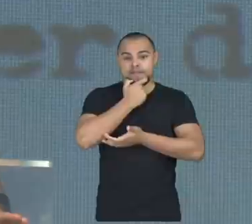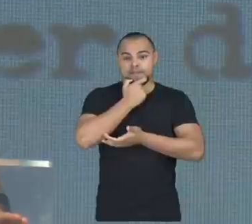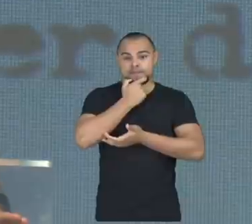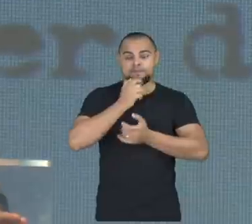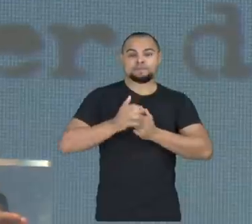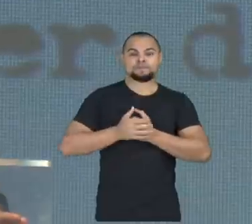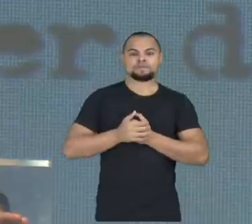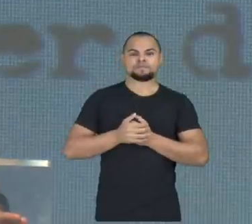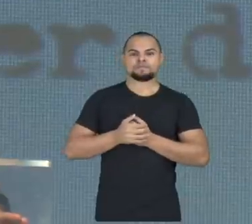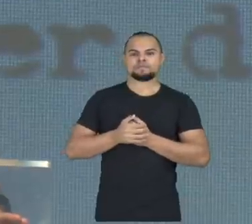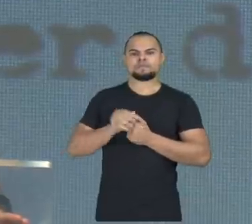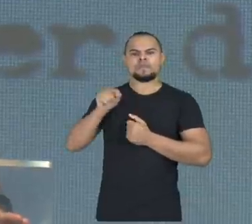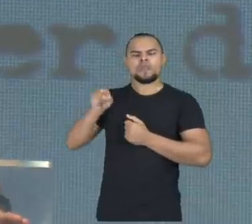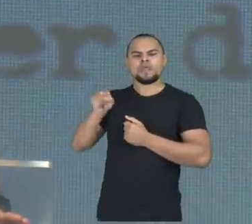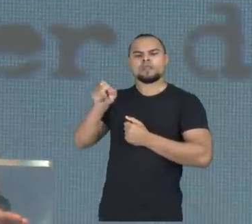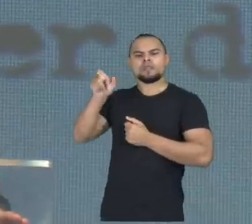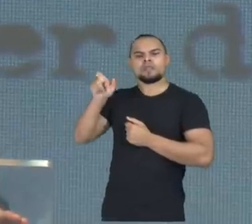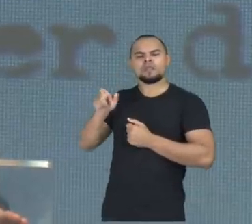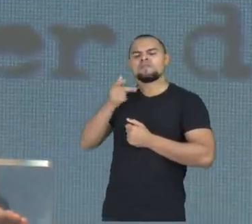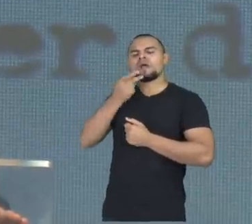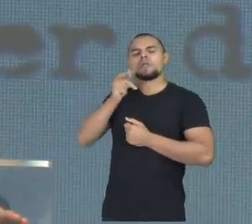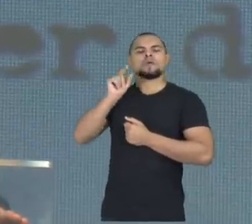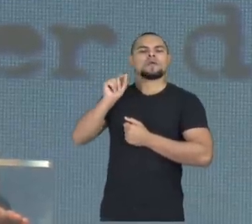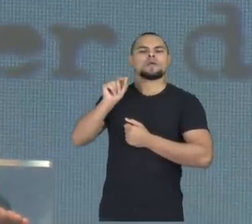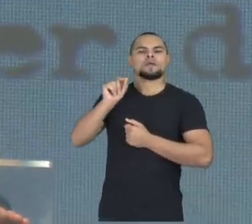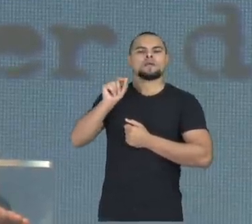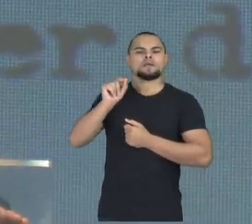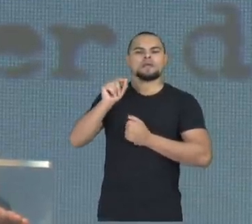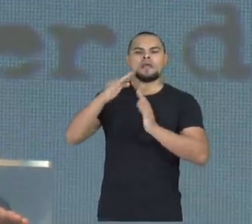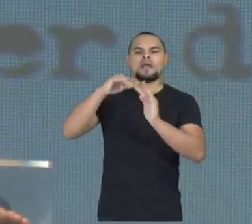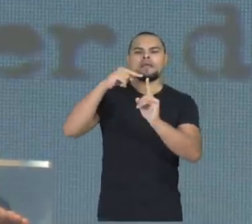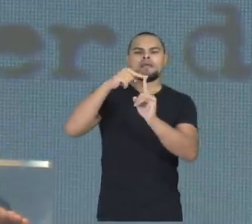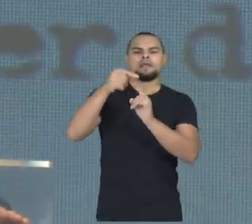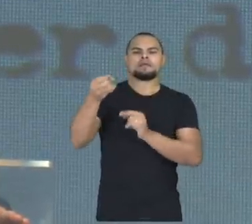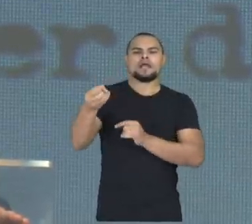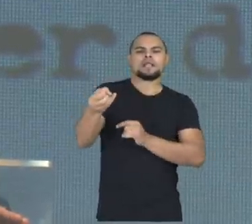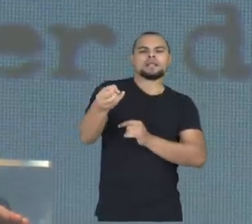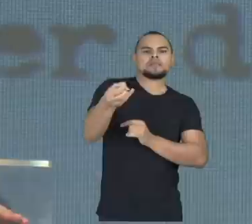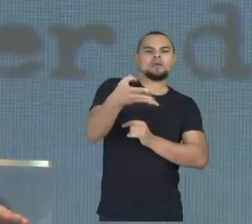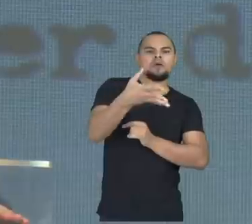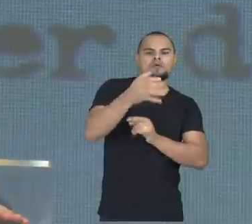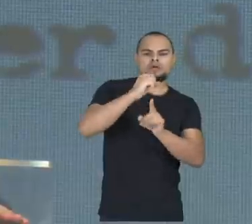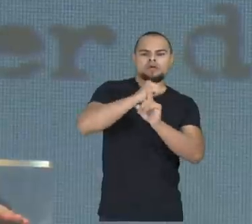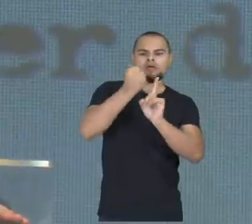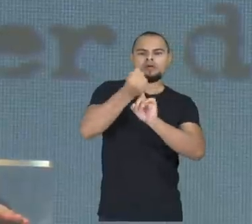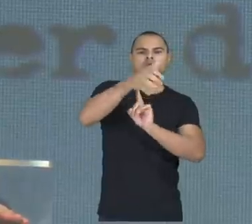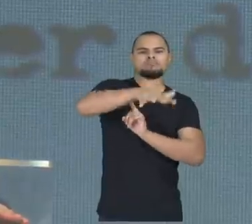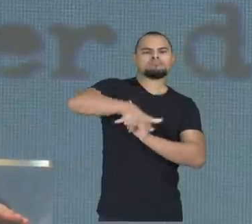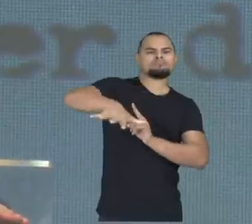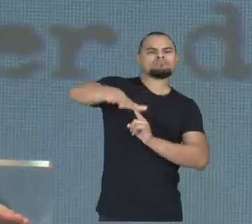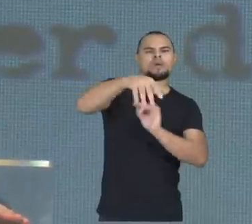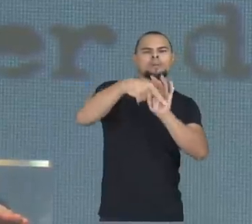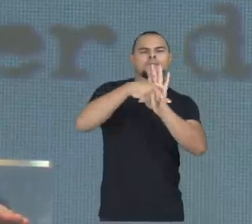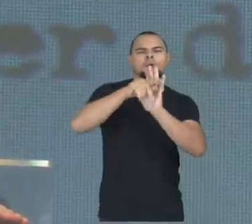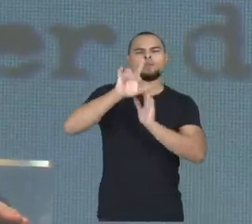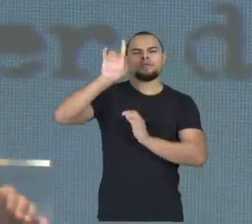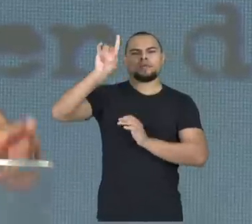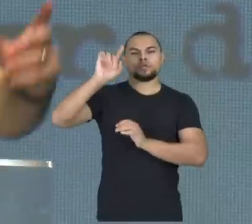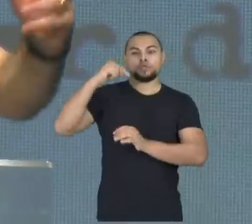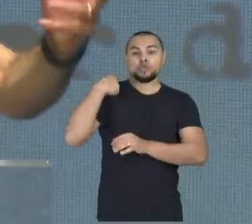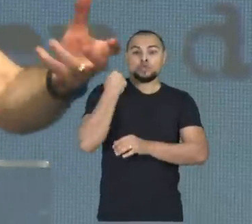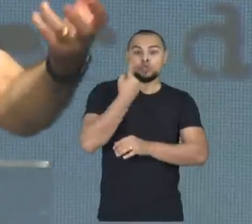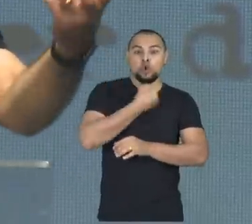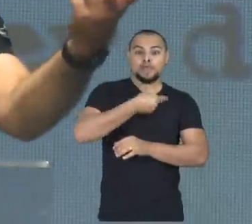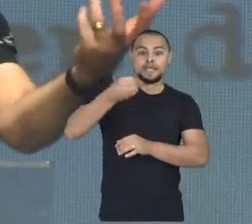ele chama a igreja de a nova sociedade de Deus. Nós somos a nova